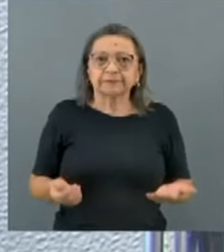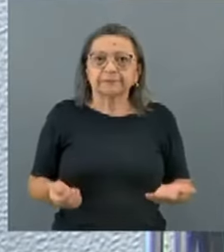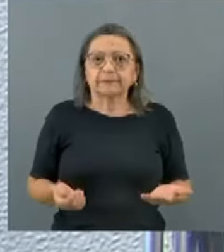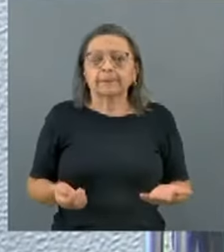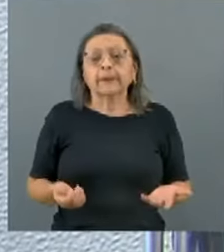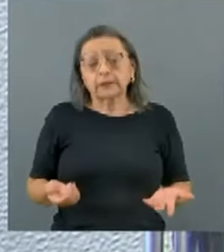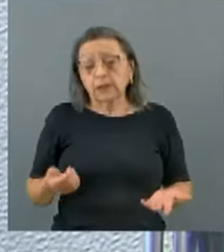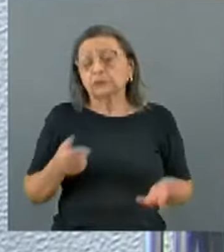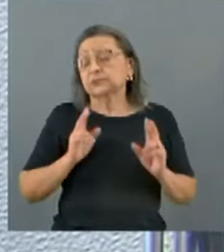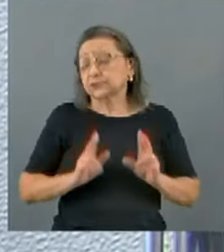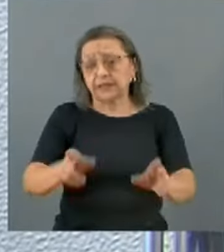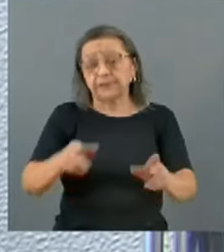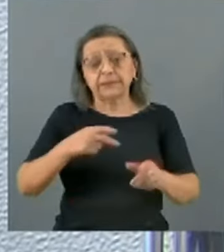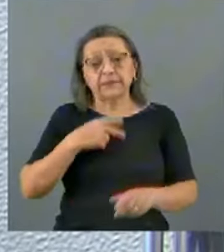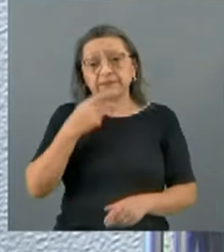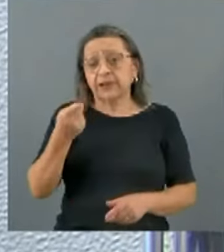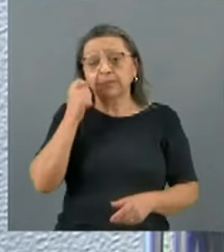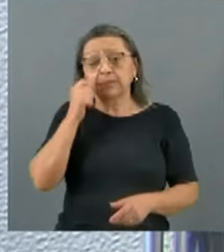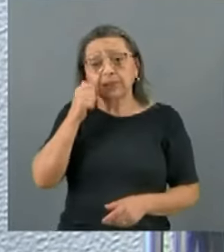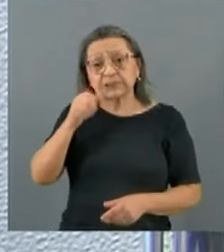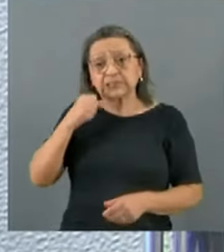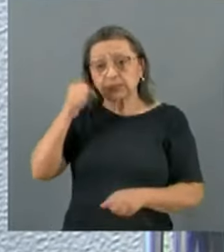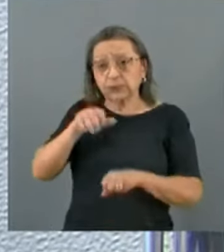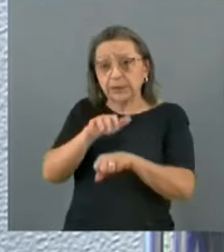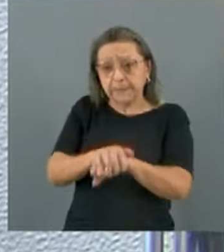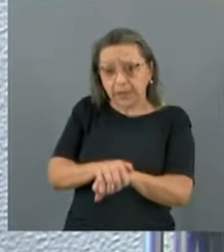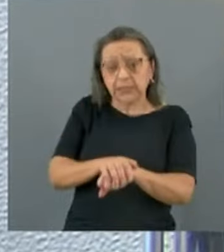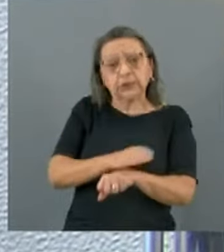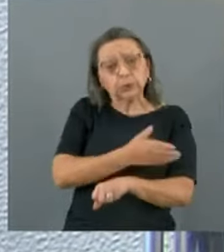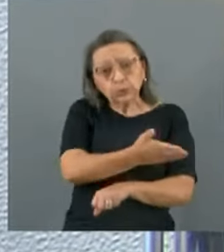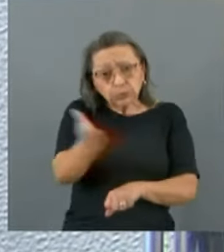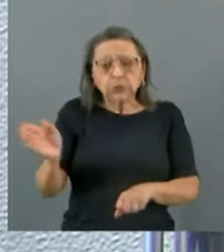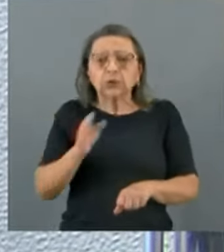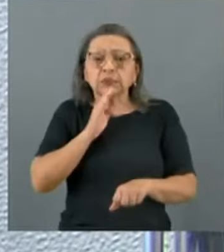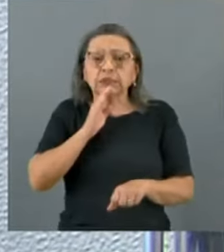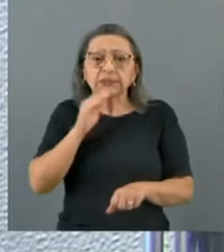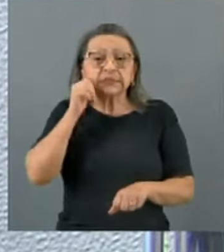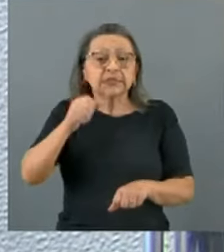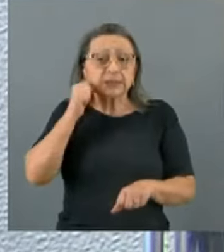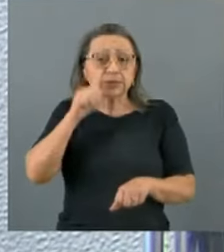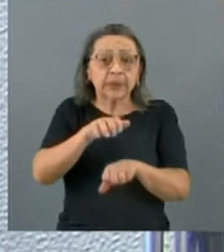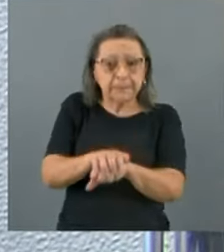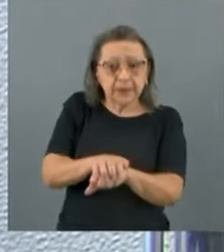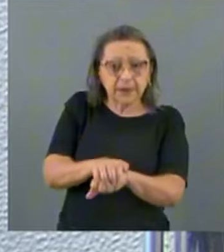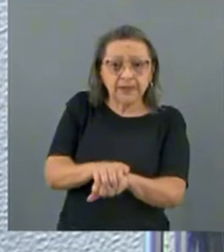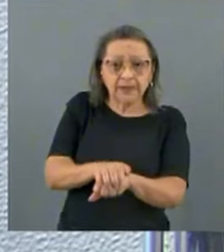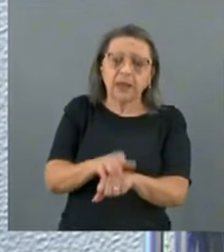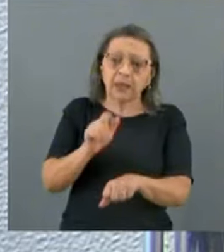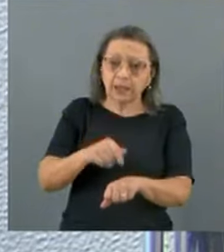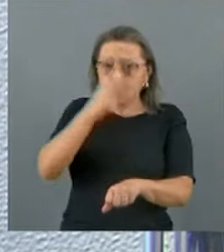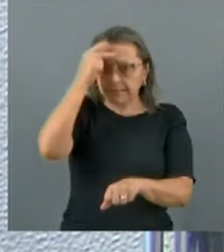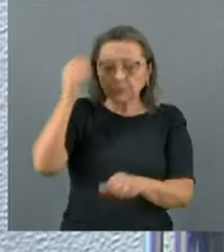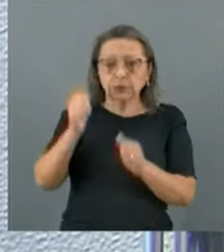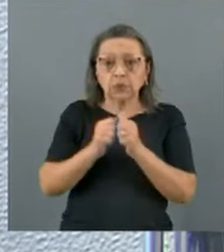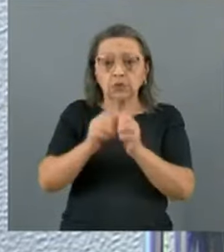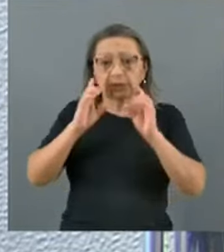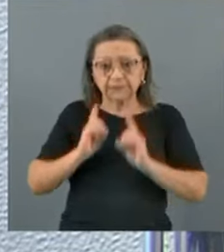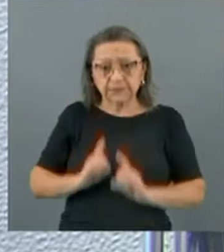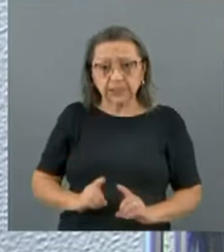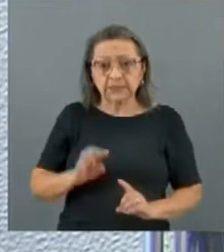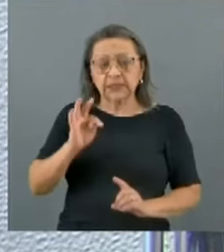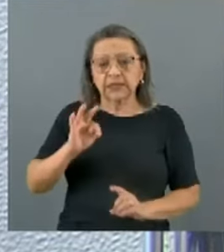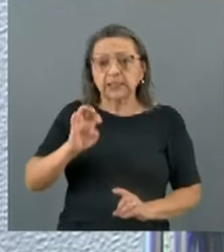Tenho dito sempre, a senadora Mara Gabrilli, todos conhecem, né? A senadora Mara Gabrilli, ela é uma pessoa com